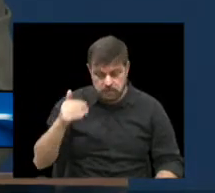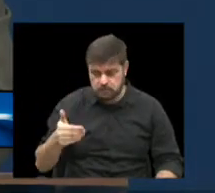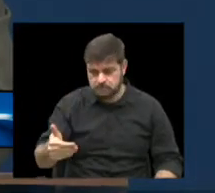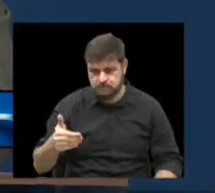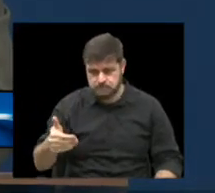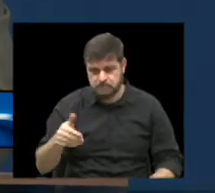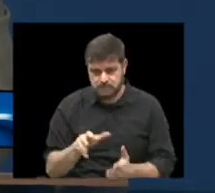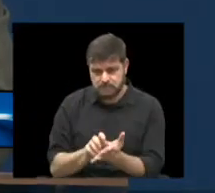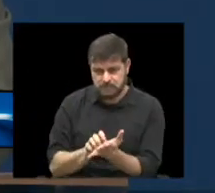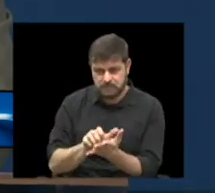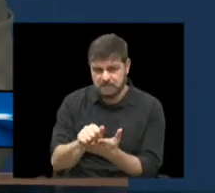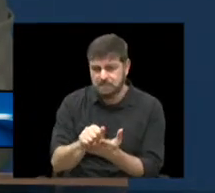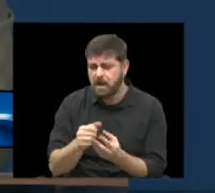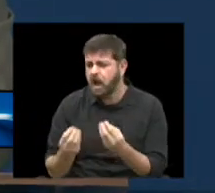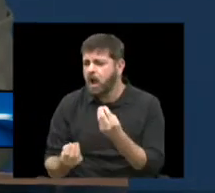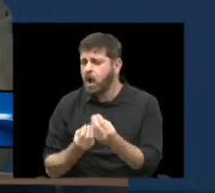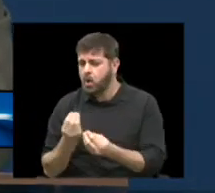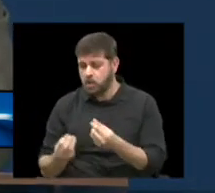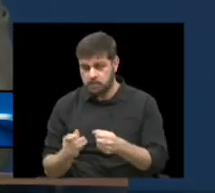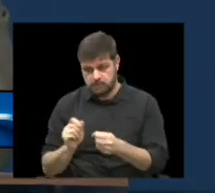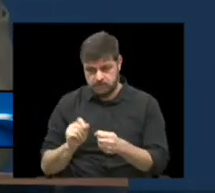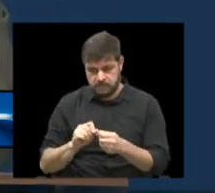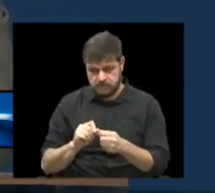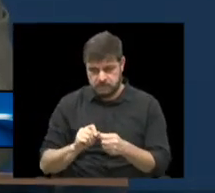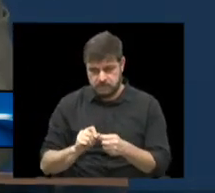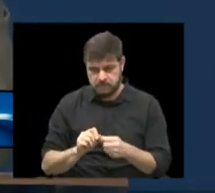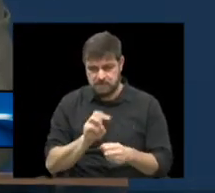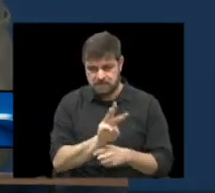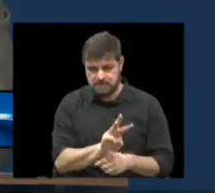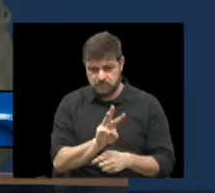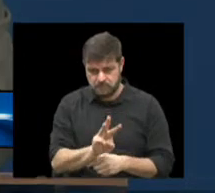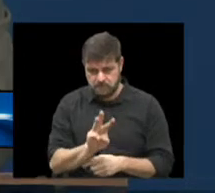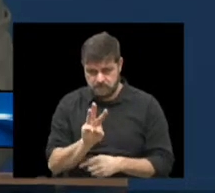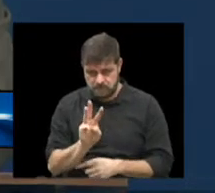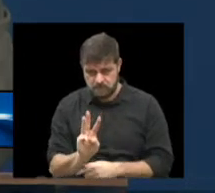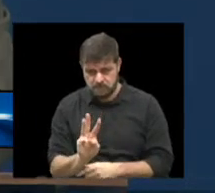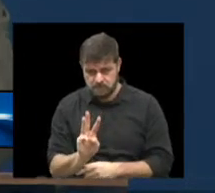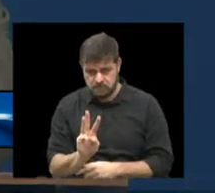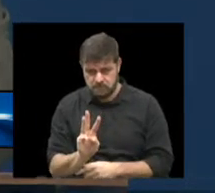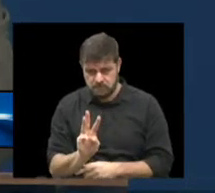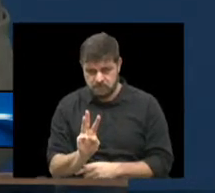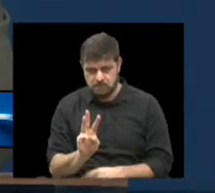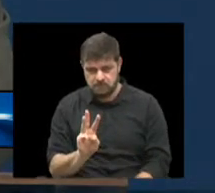inscrições podem ser feitas exclusivamente pelo site